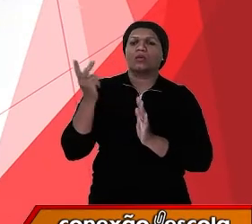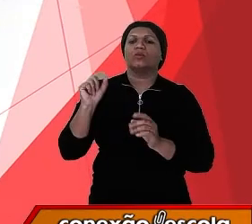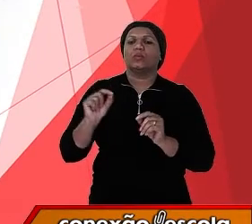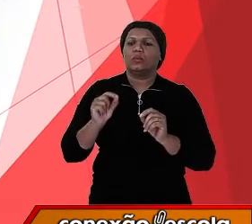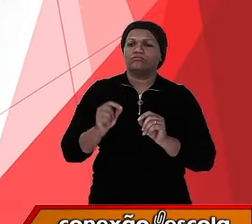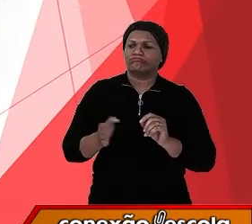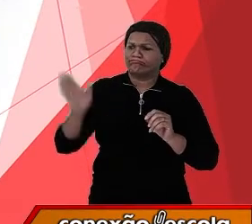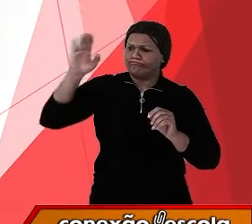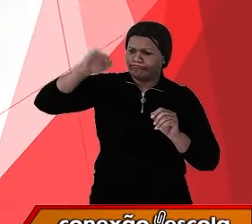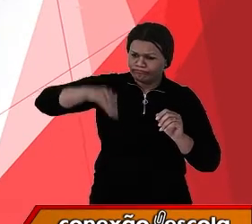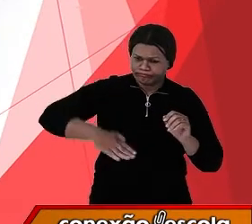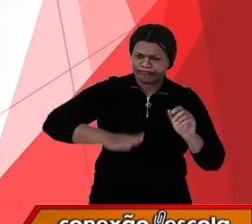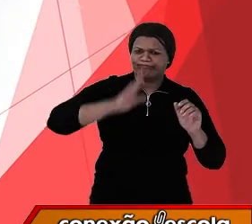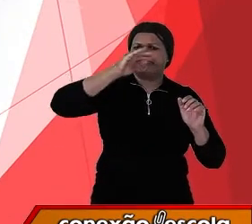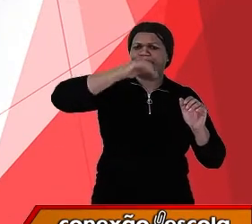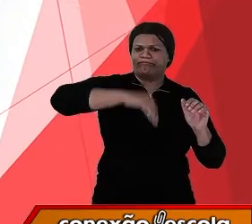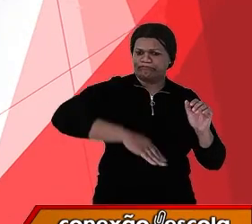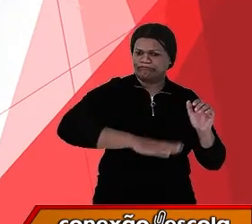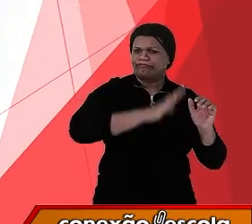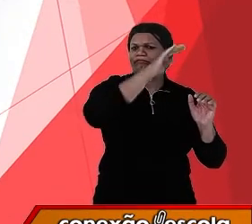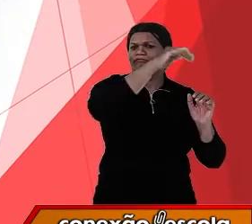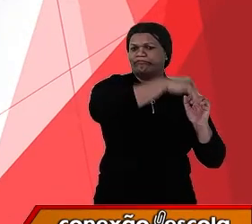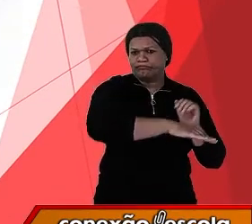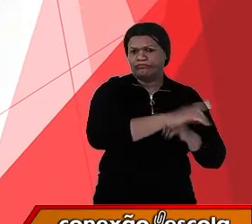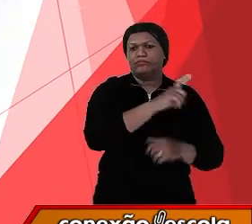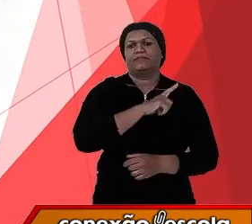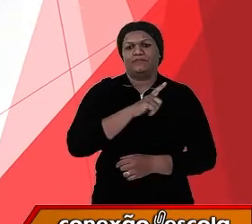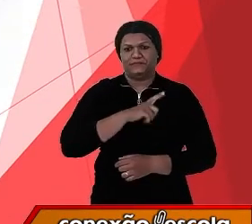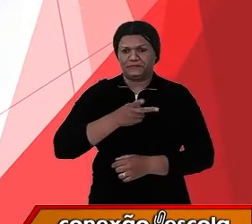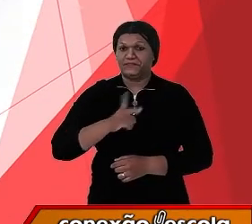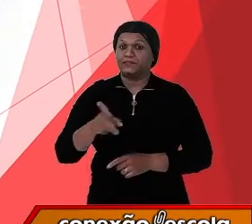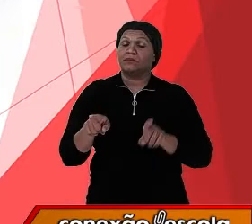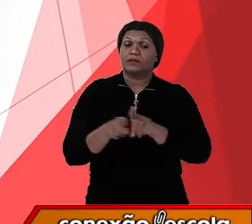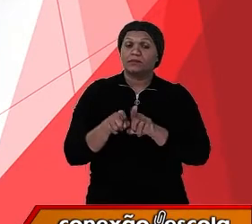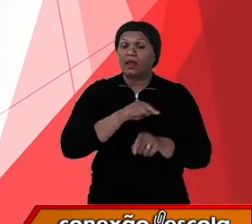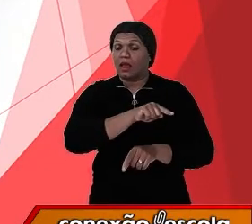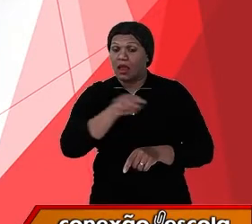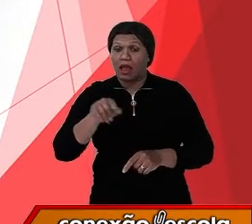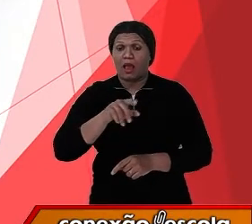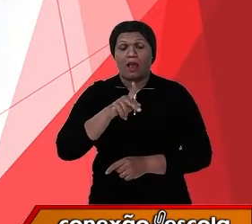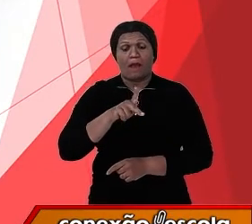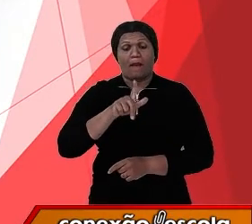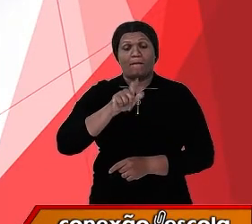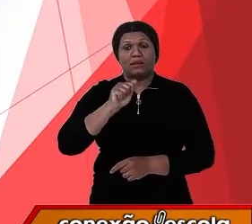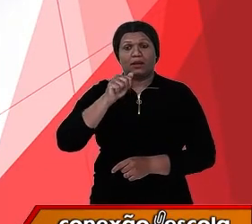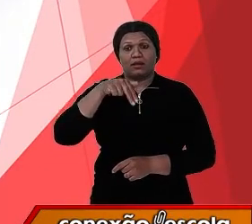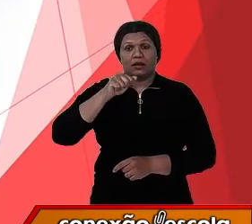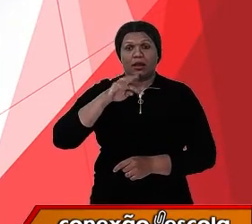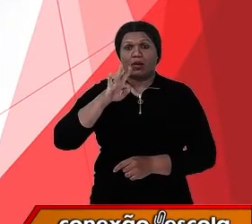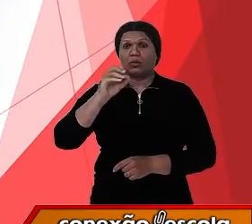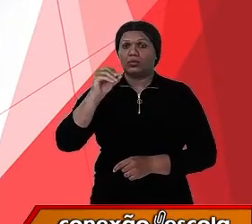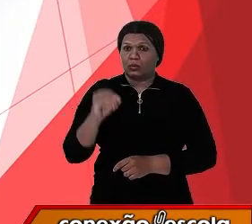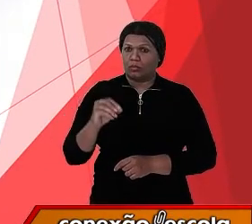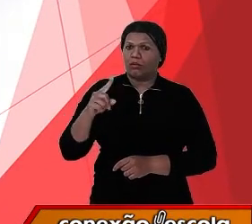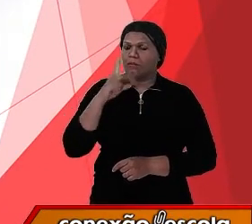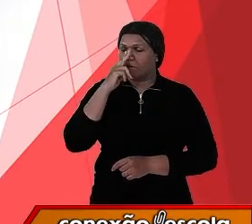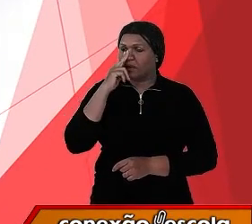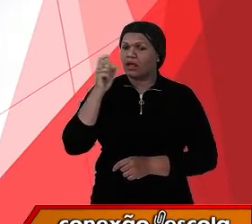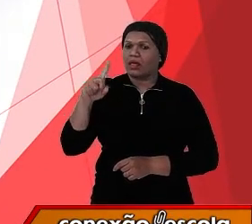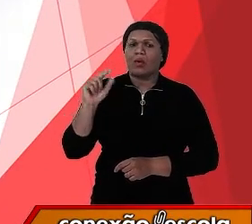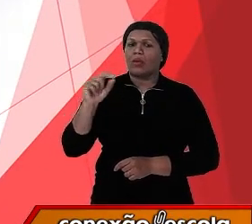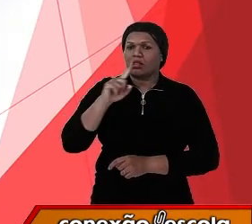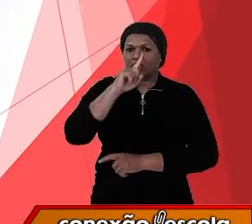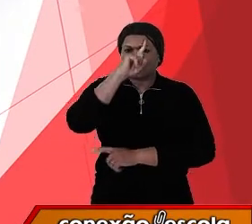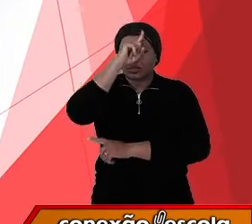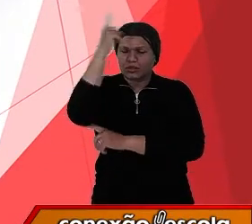cercados de Planalto e esse Planalto serve como barreira natural que impede a chegada de